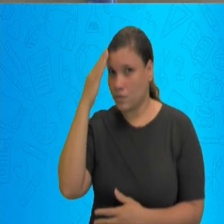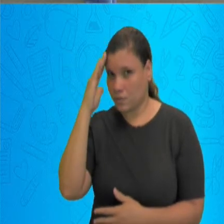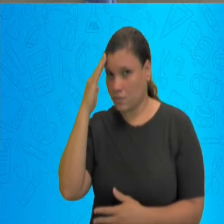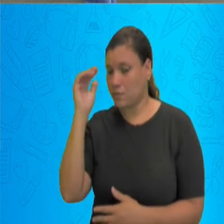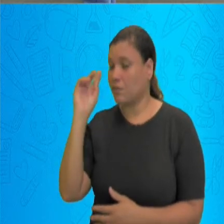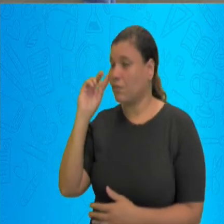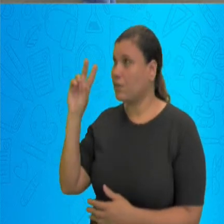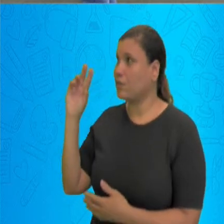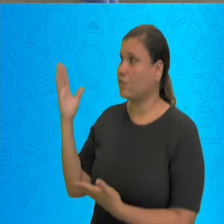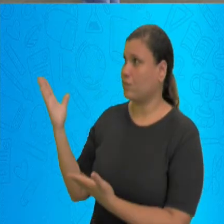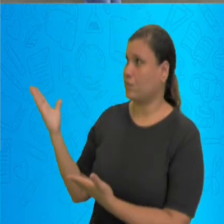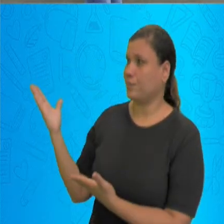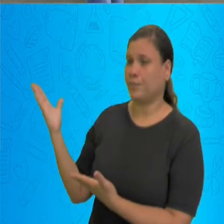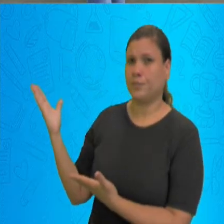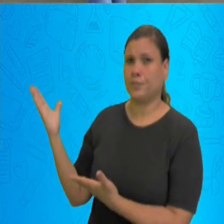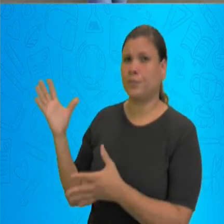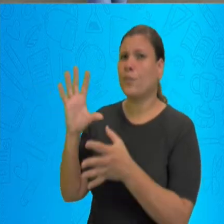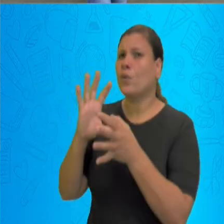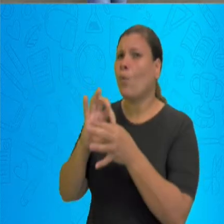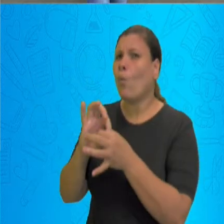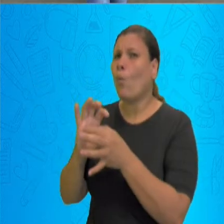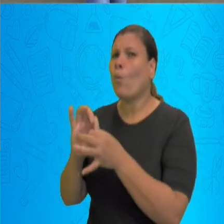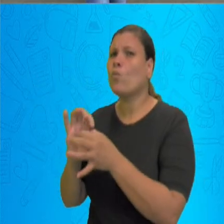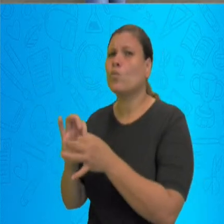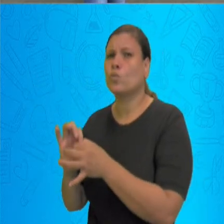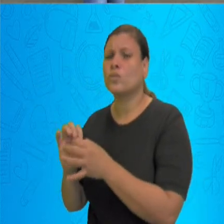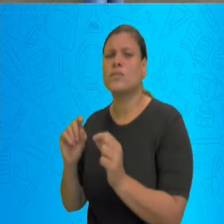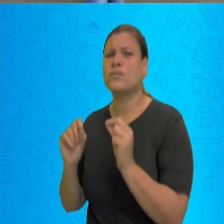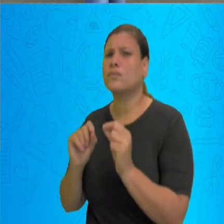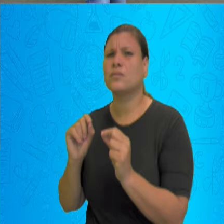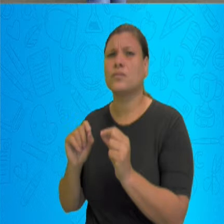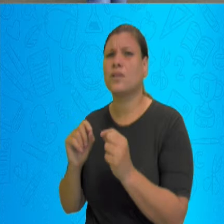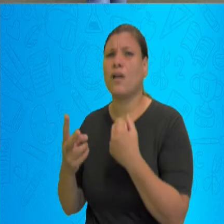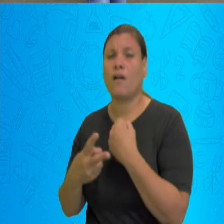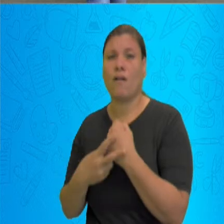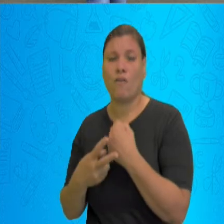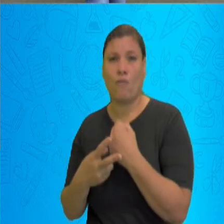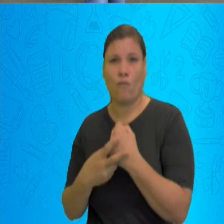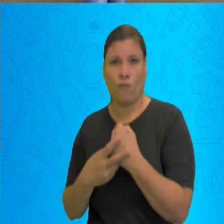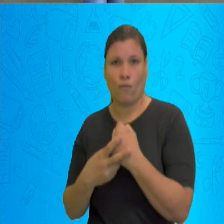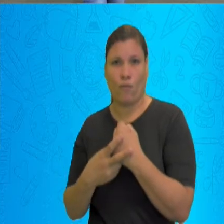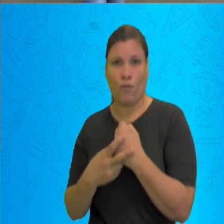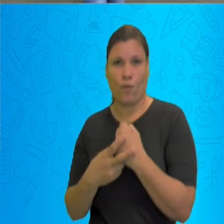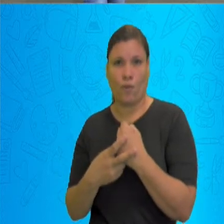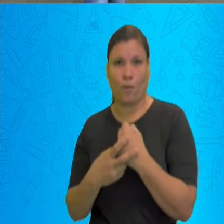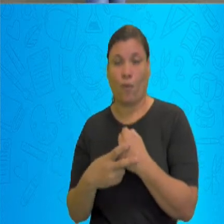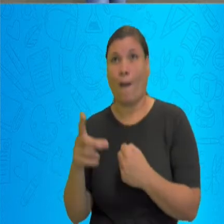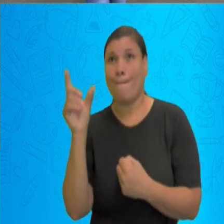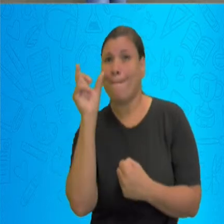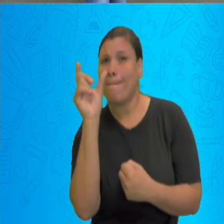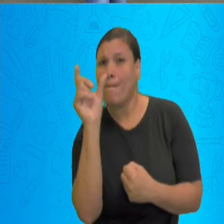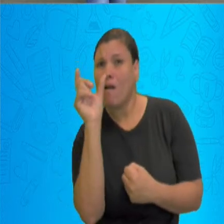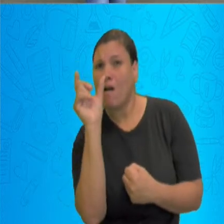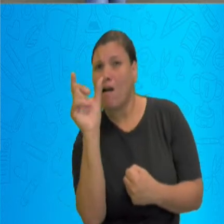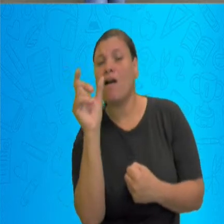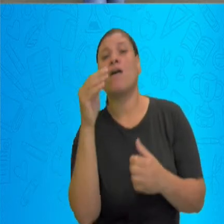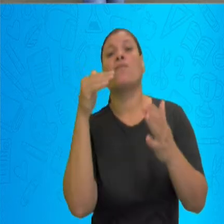eu falo de conjugação, eu estou falando dos verbos terminados em AR,